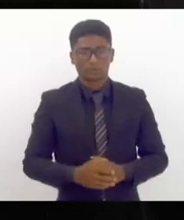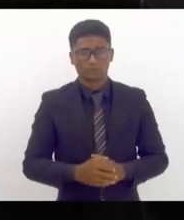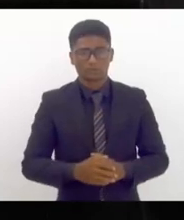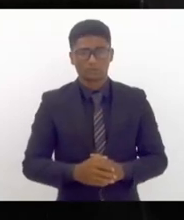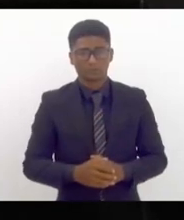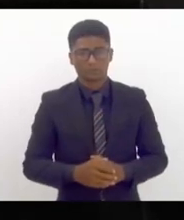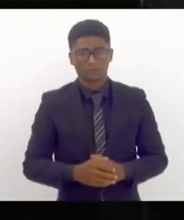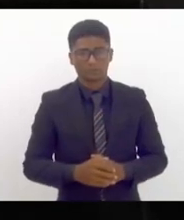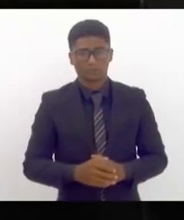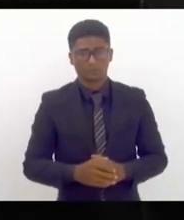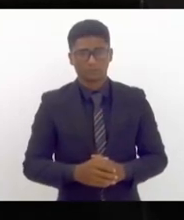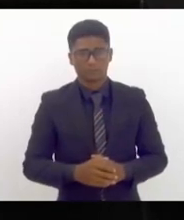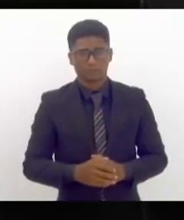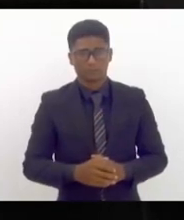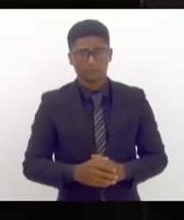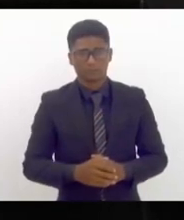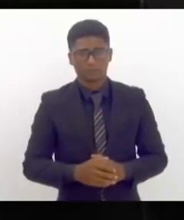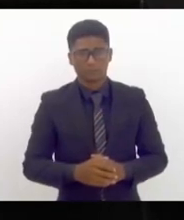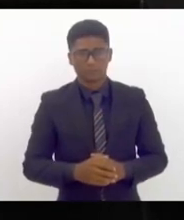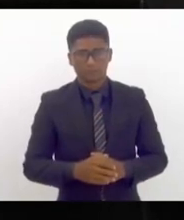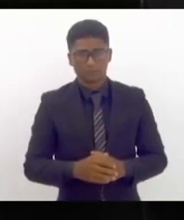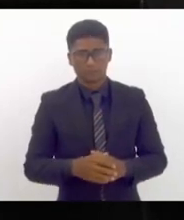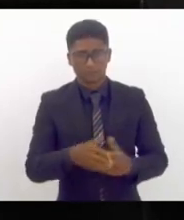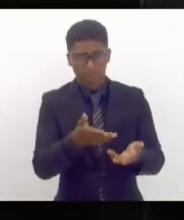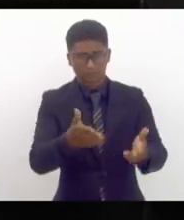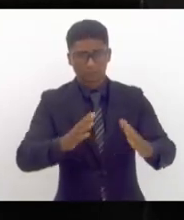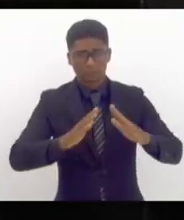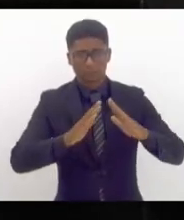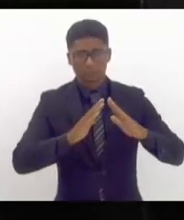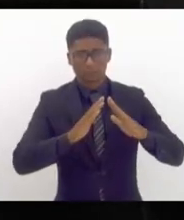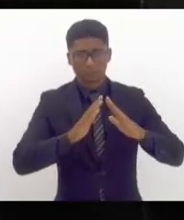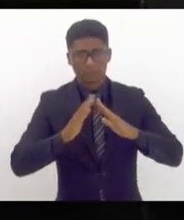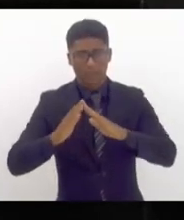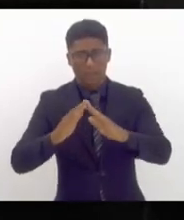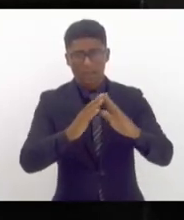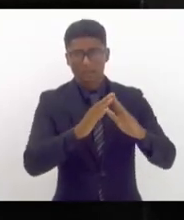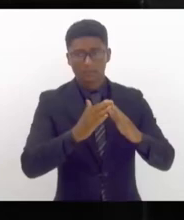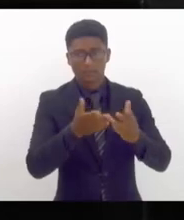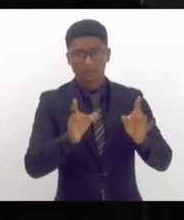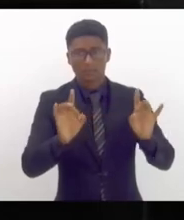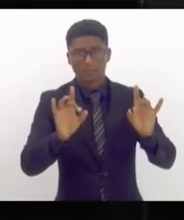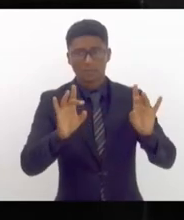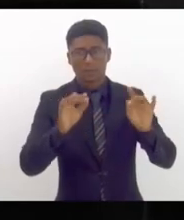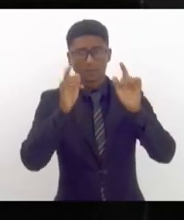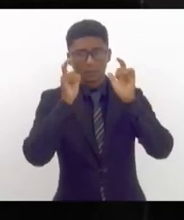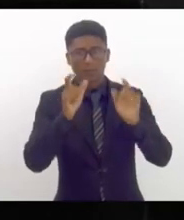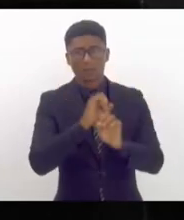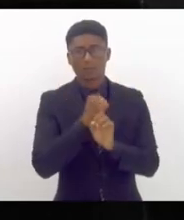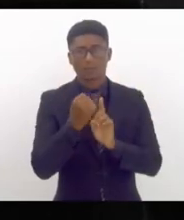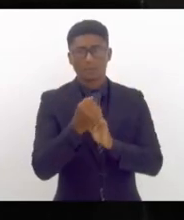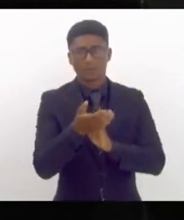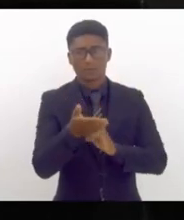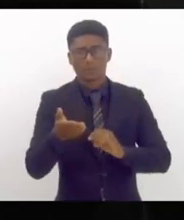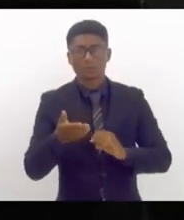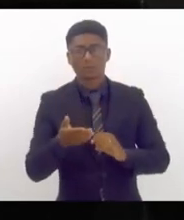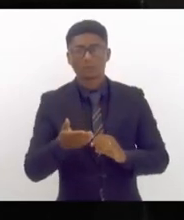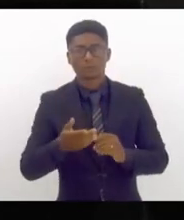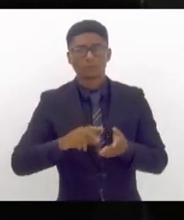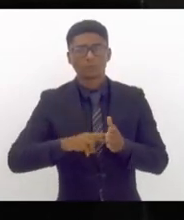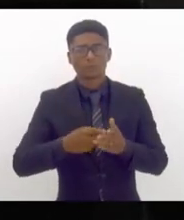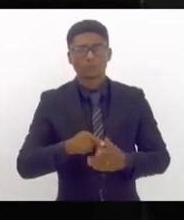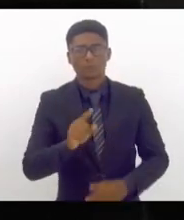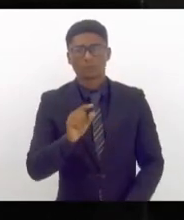ao atendimento técnico nas habitações de especial interesse social. O que, que isso significa,